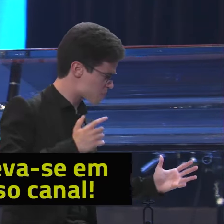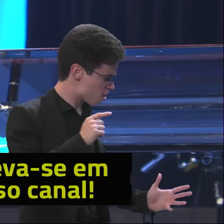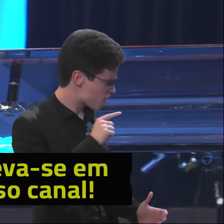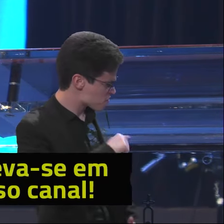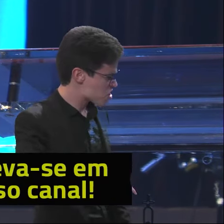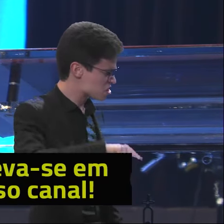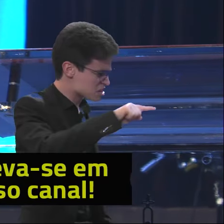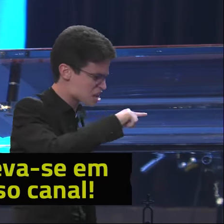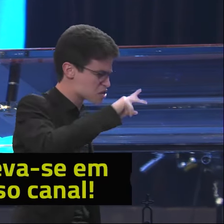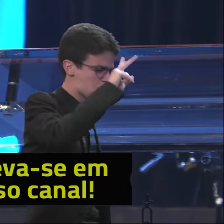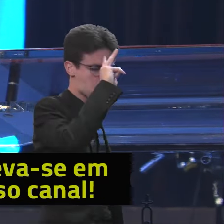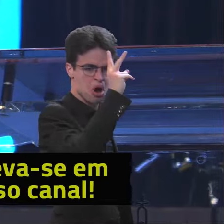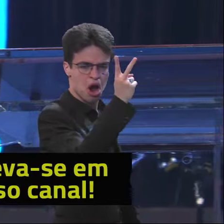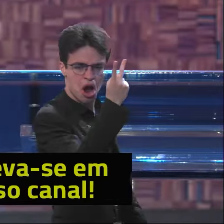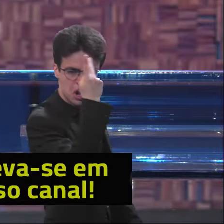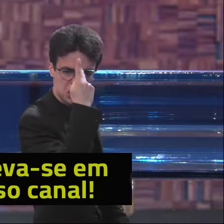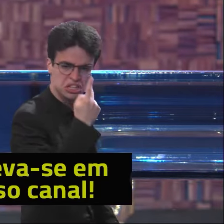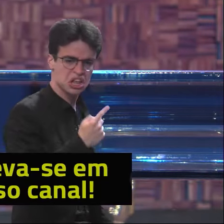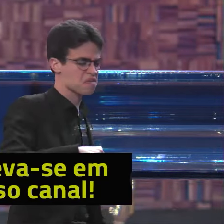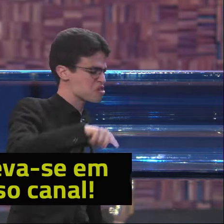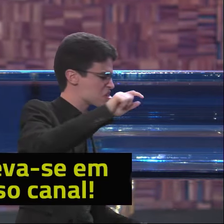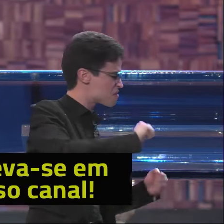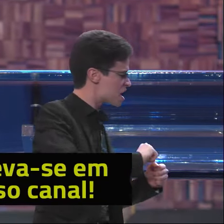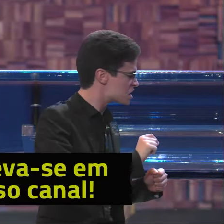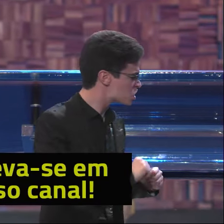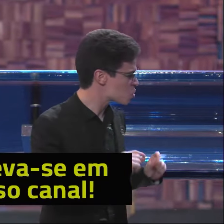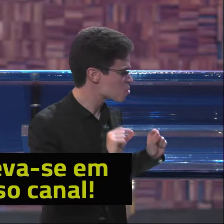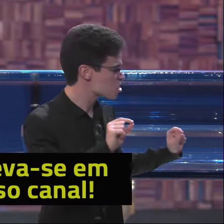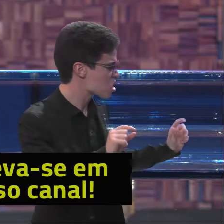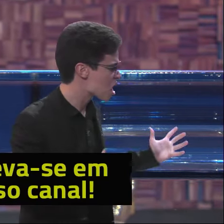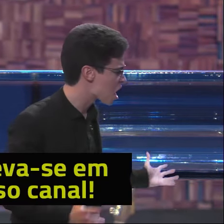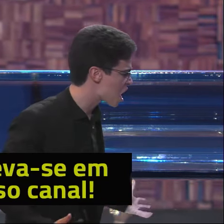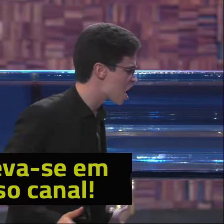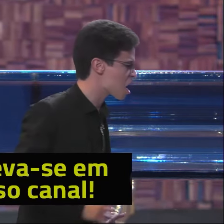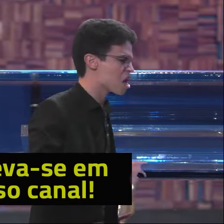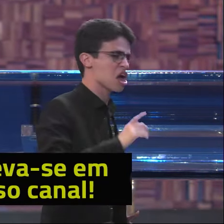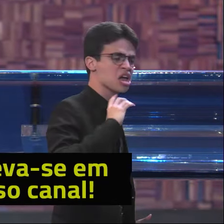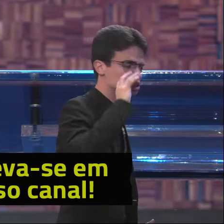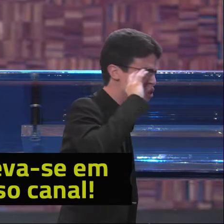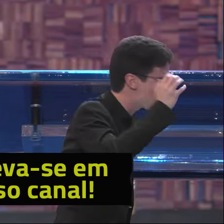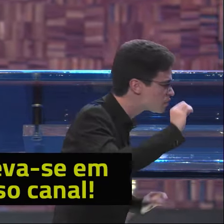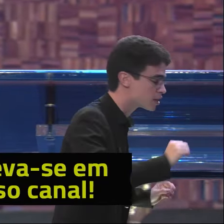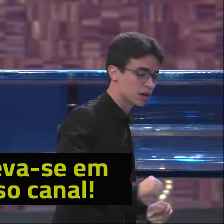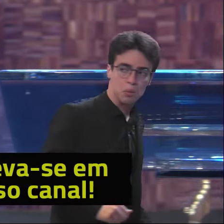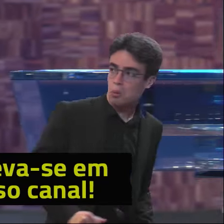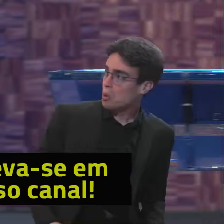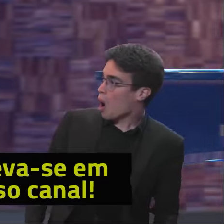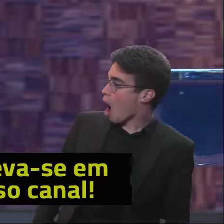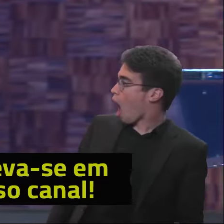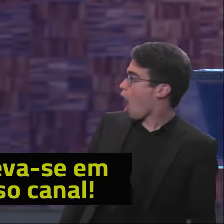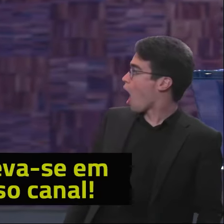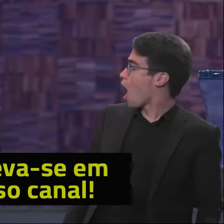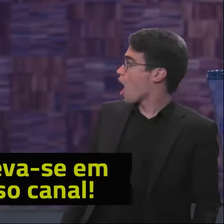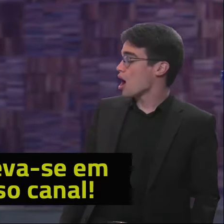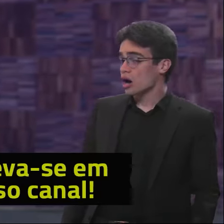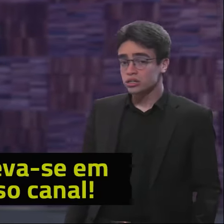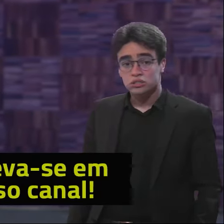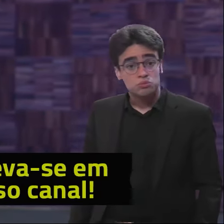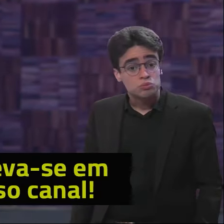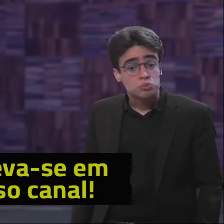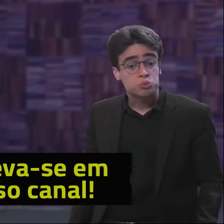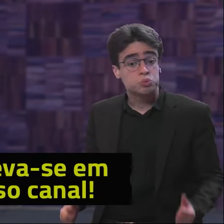são hipócritas. O que vocês estão fazendo aqui? Nada na vida resolve. E ela falou, meu Deus,